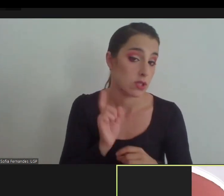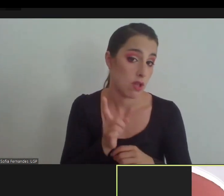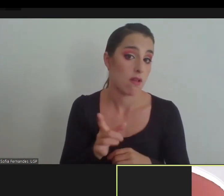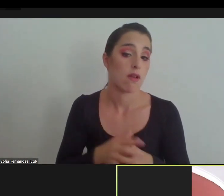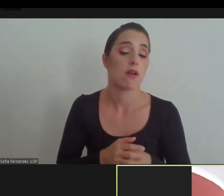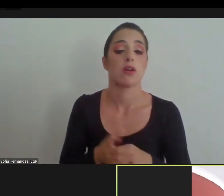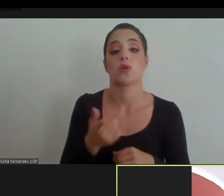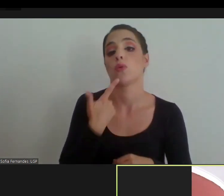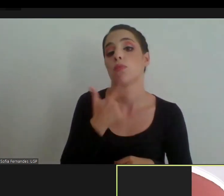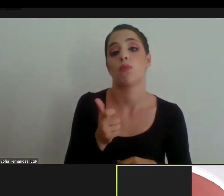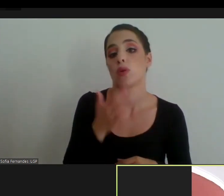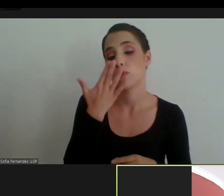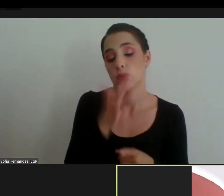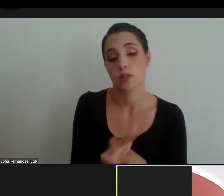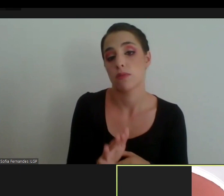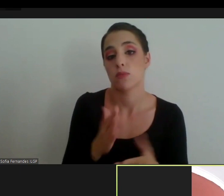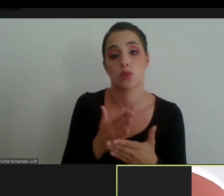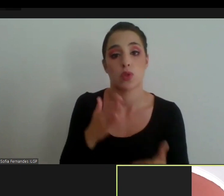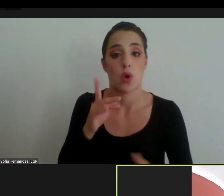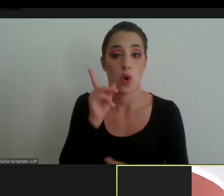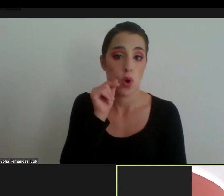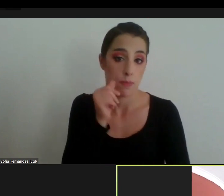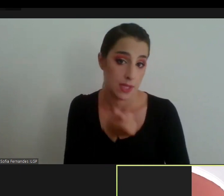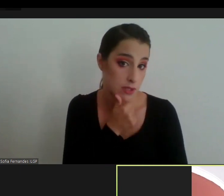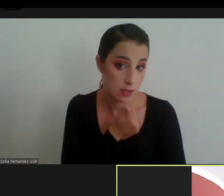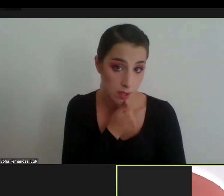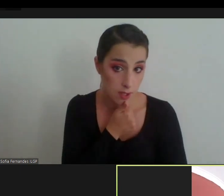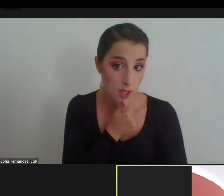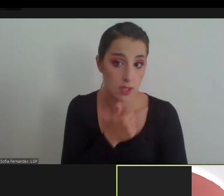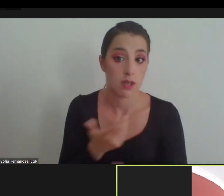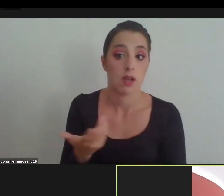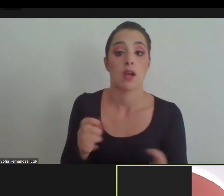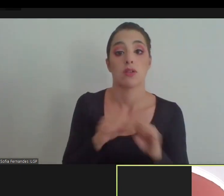podem ser tomadas só por homens, né? Se